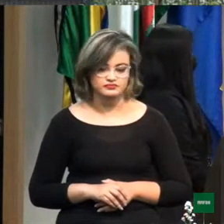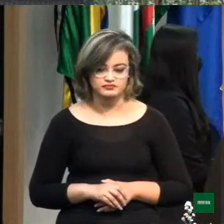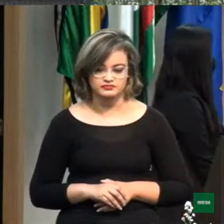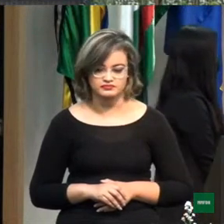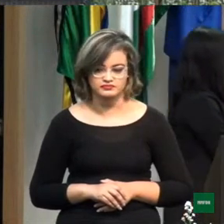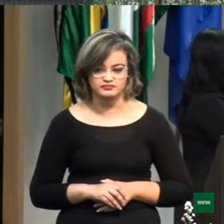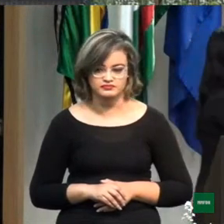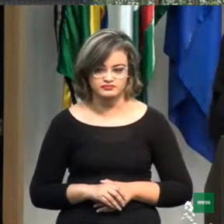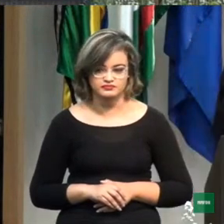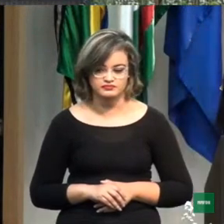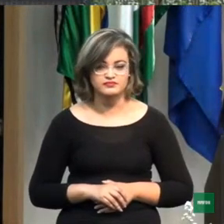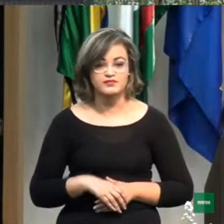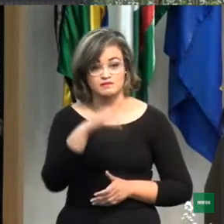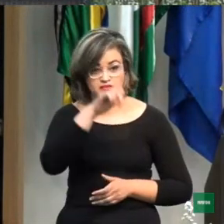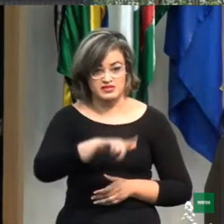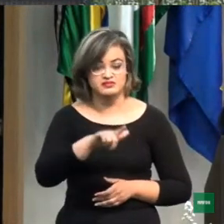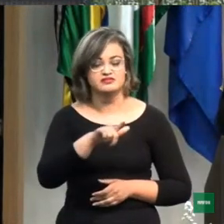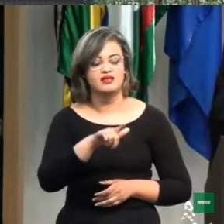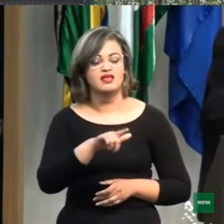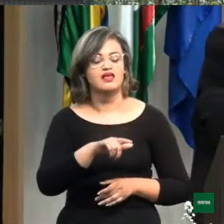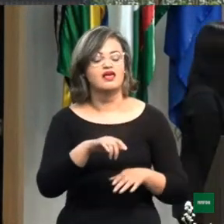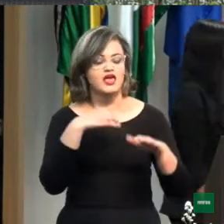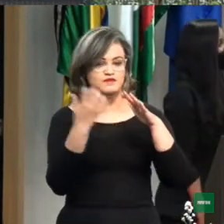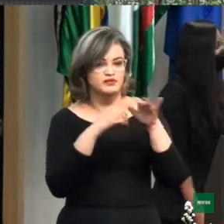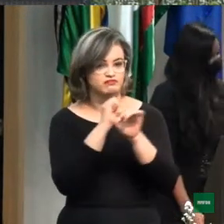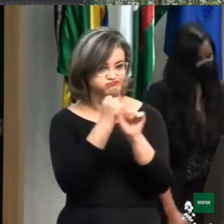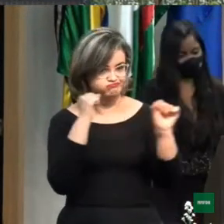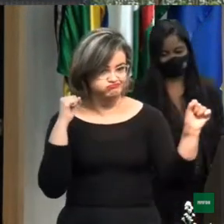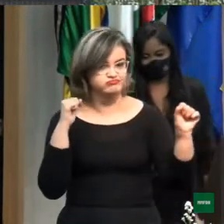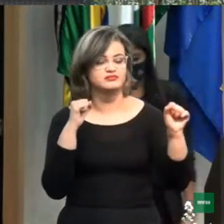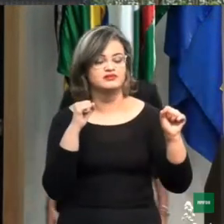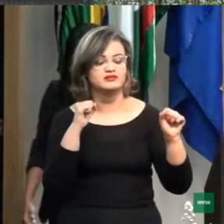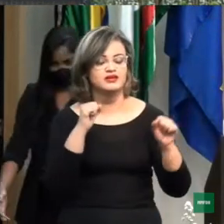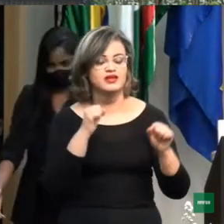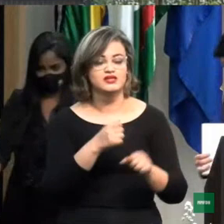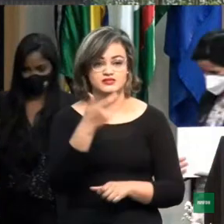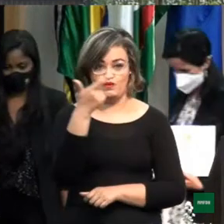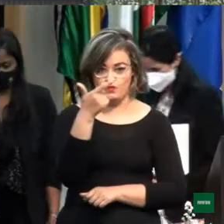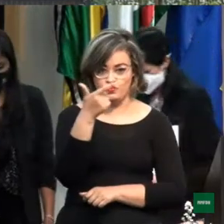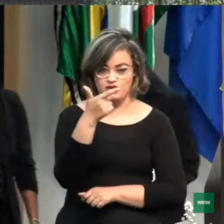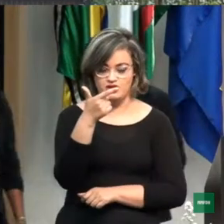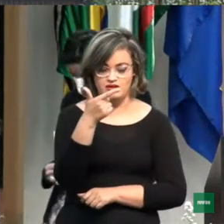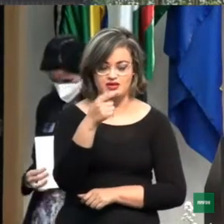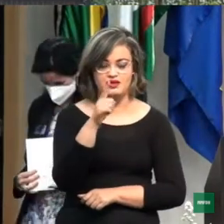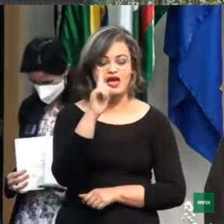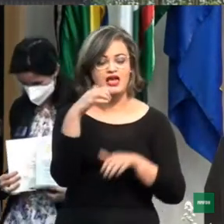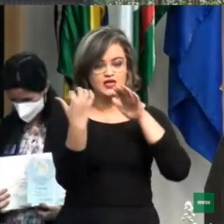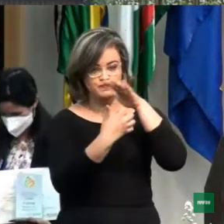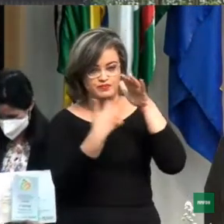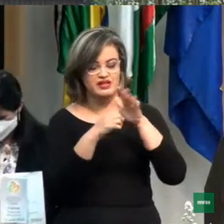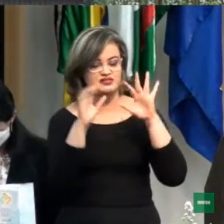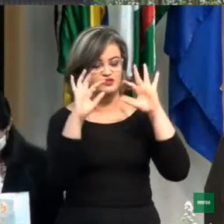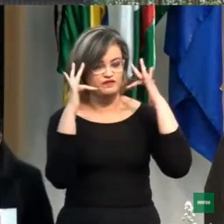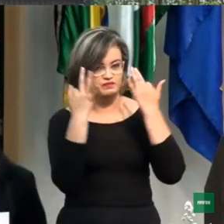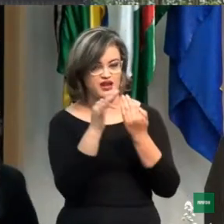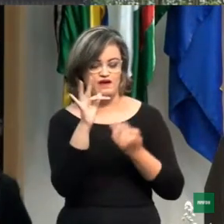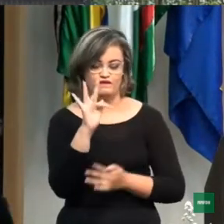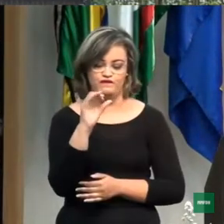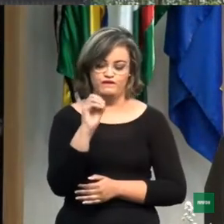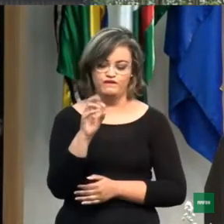Ainda na categoria Empresa de Grande Porte, segundo lugar, Empresa Familiar Forte com Famílias